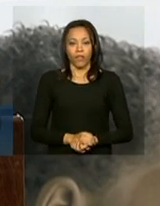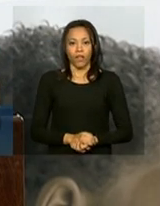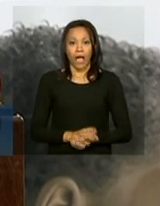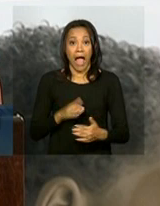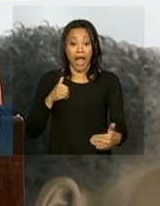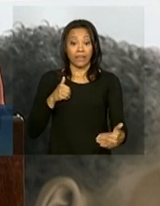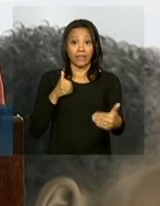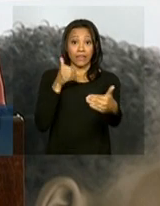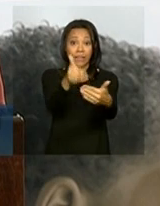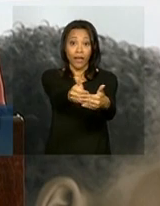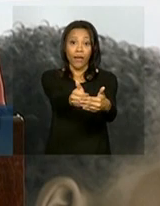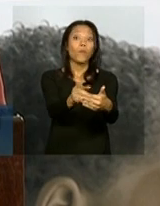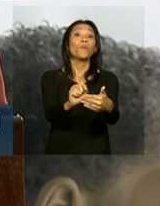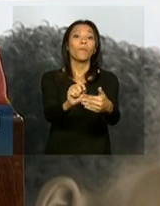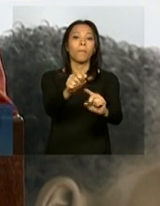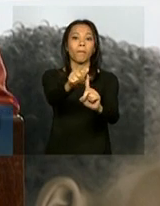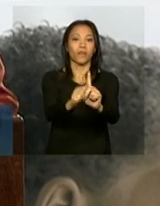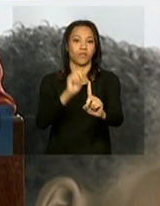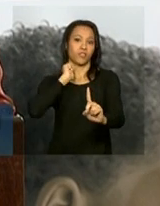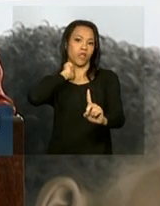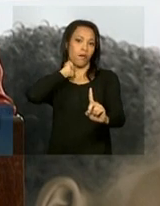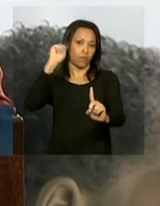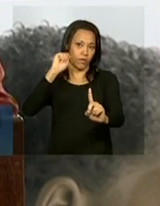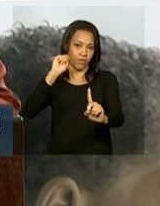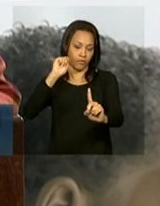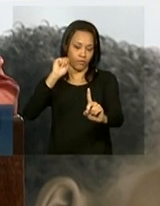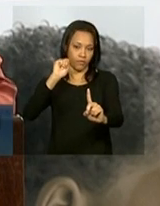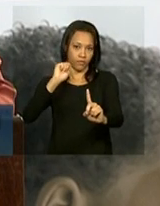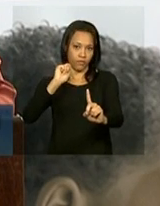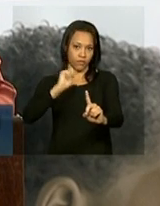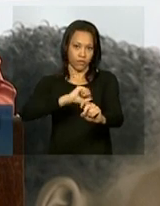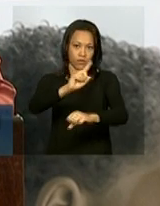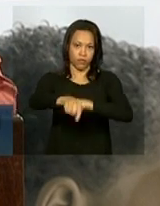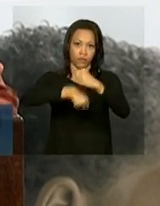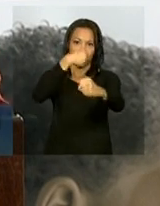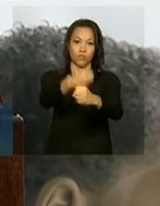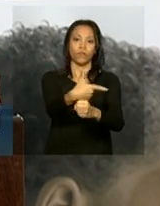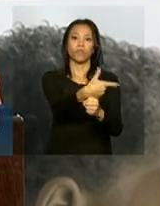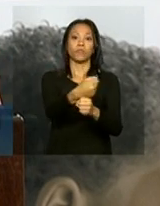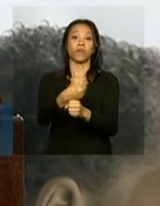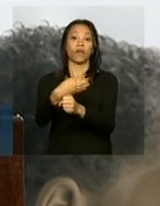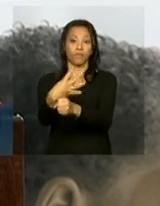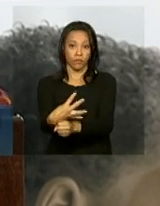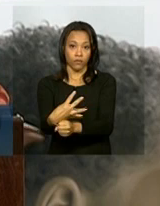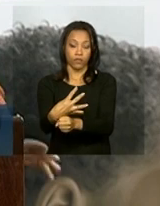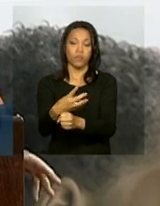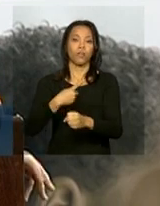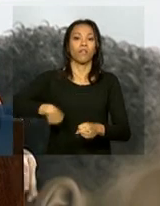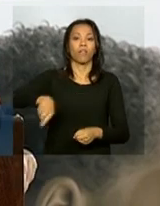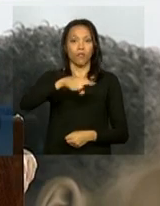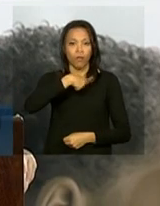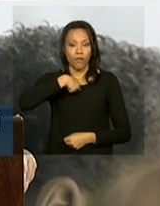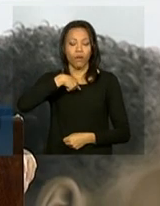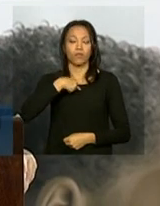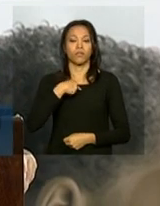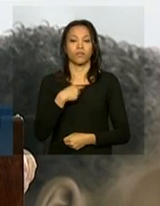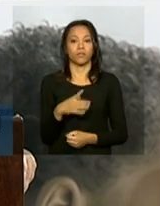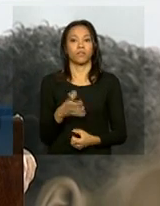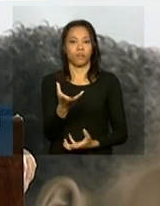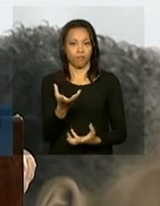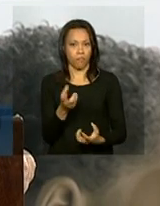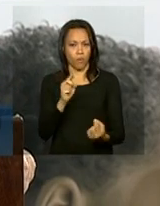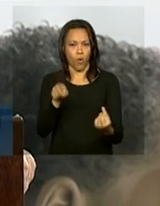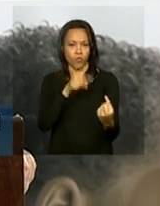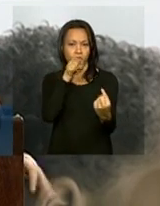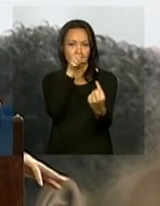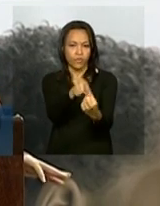até abril do ano de 2014, nós pretendemos ter